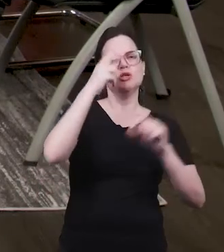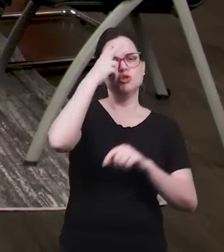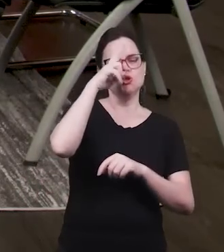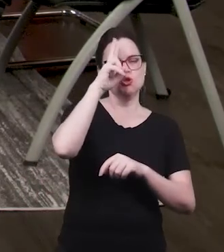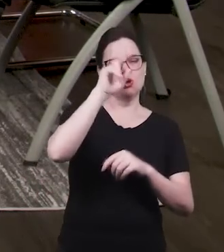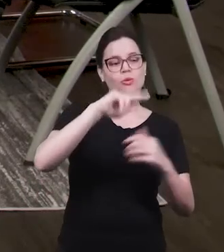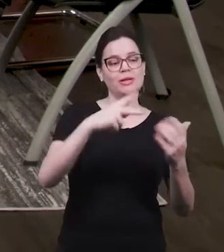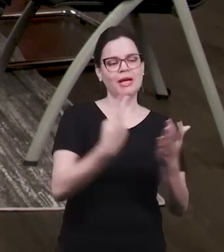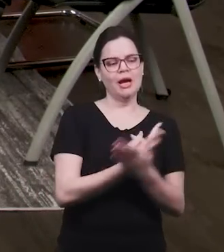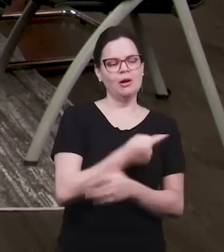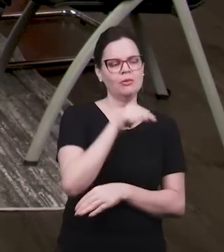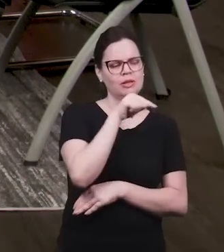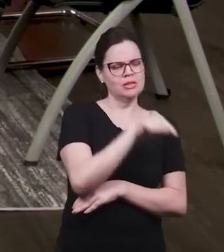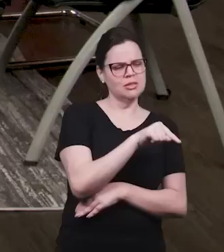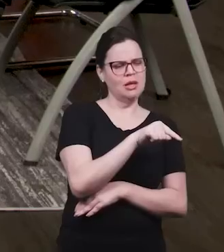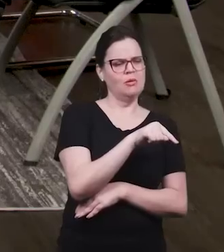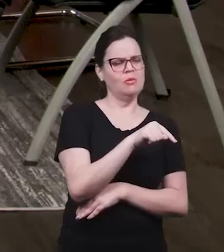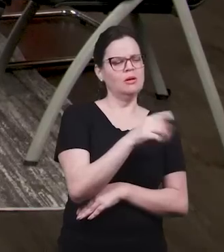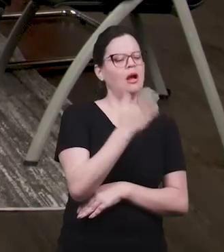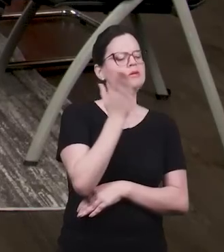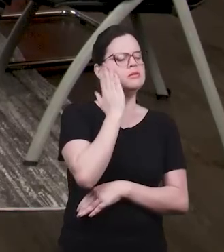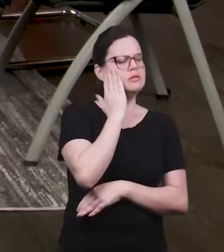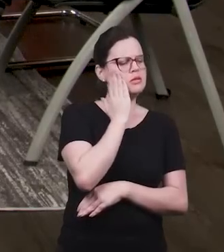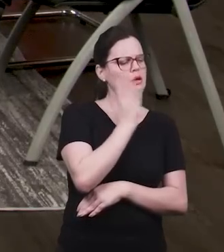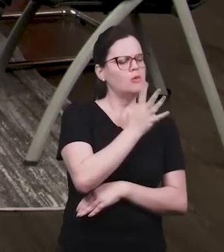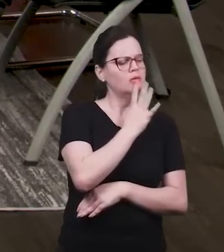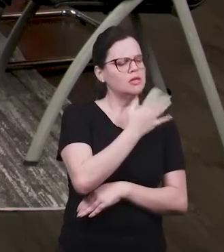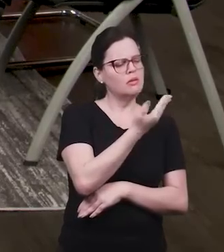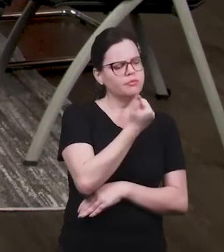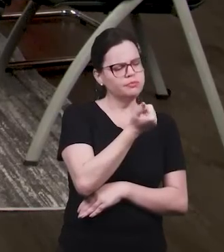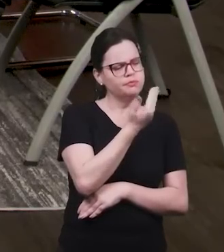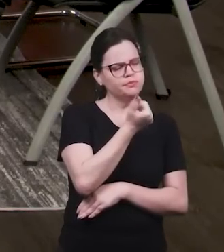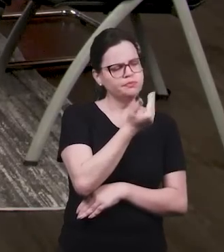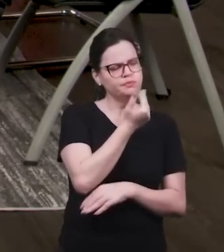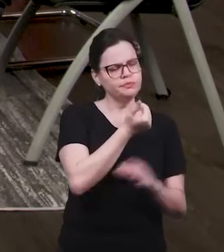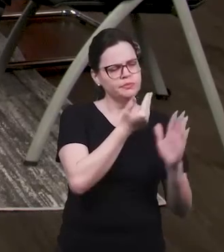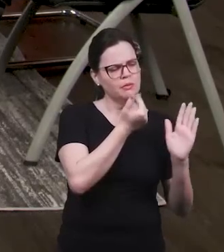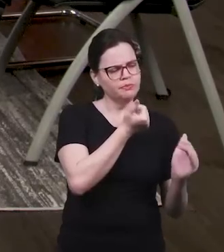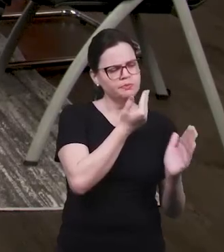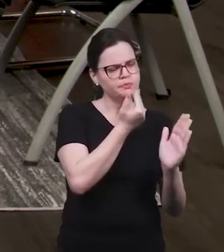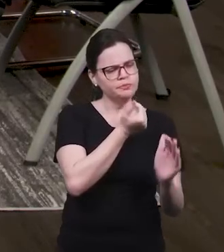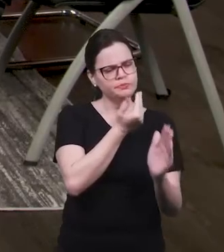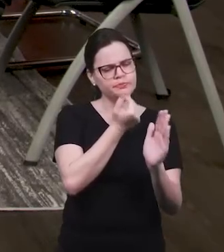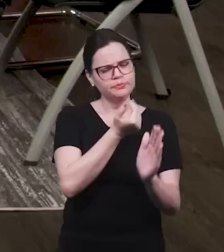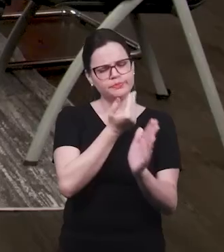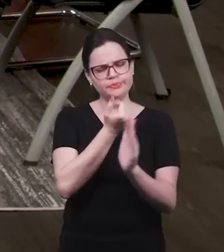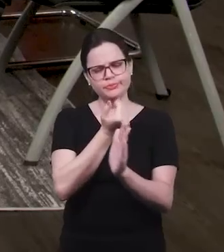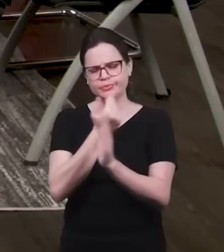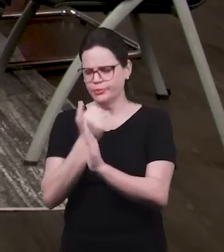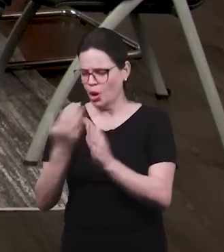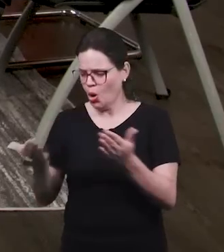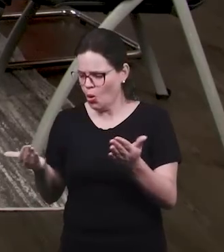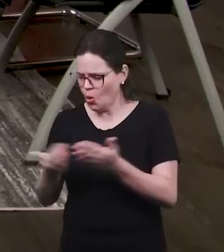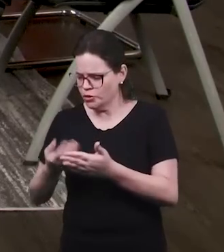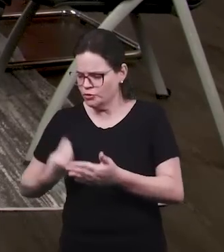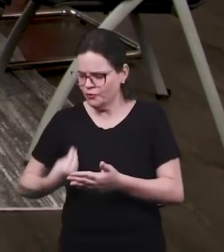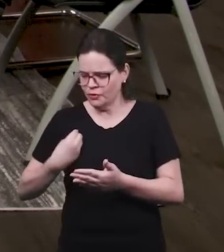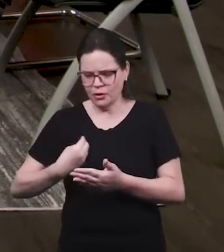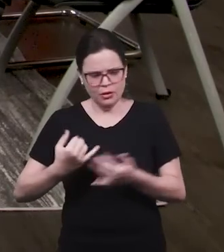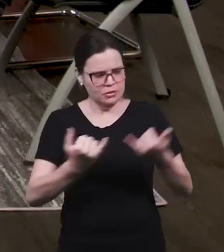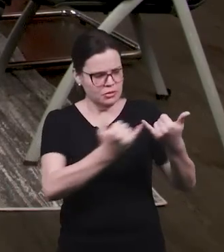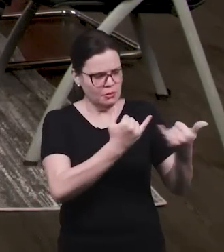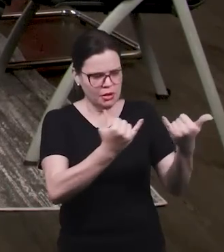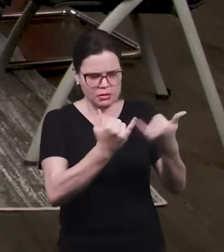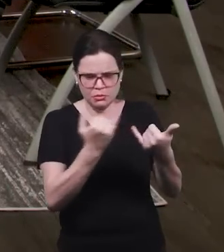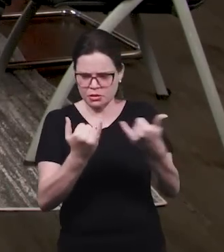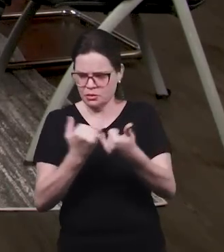e viver aquilo que os irmãos viveram. Os mártires, as lutas, a doutrina, os